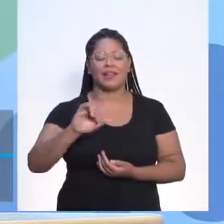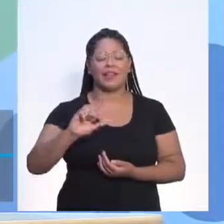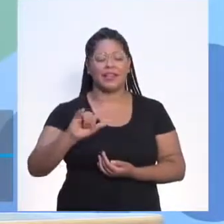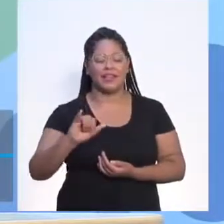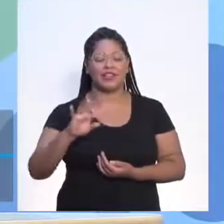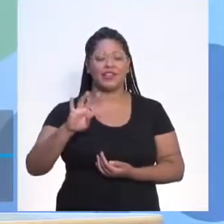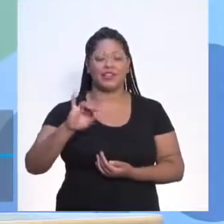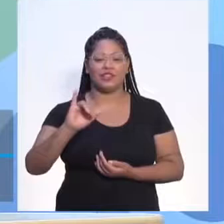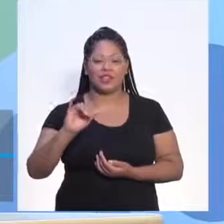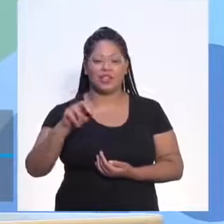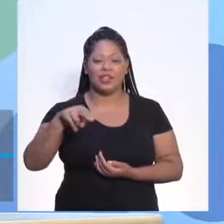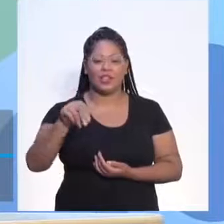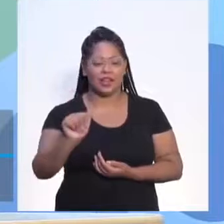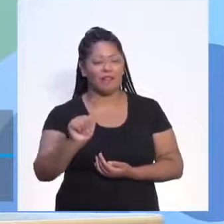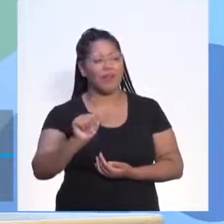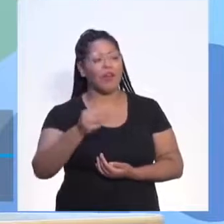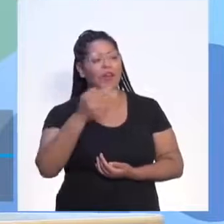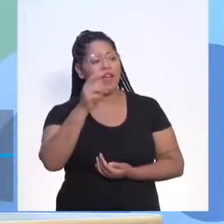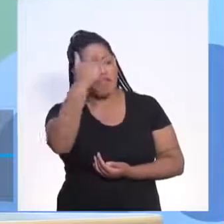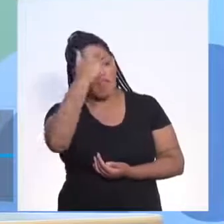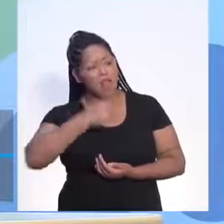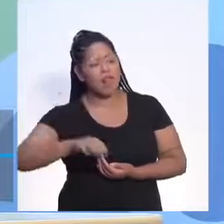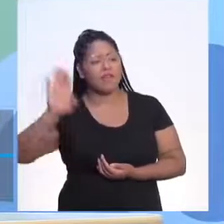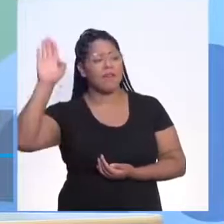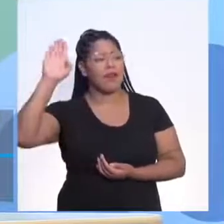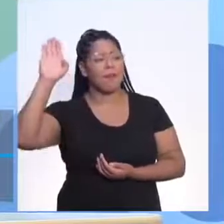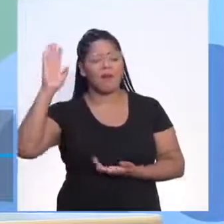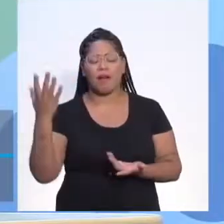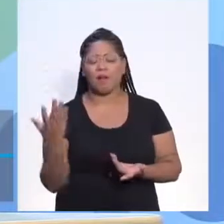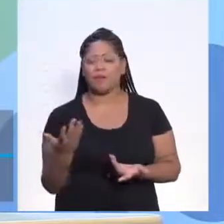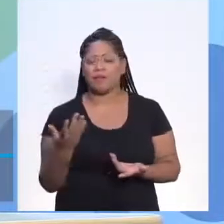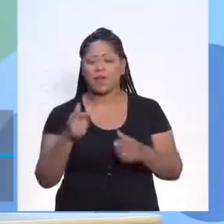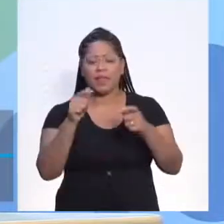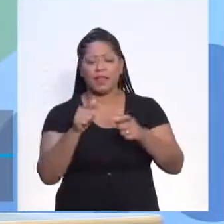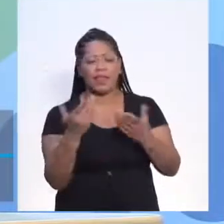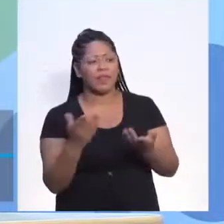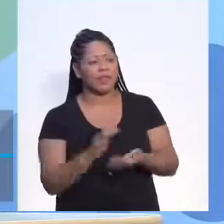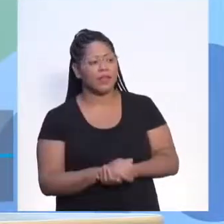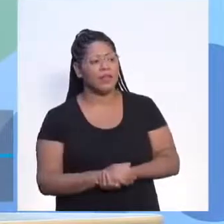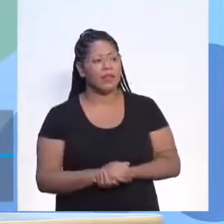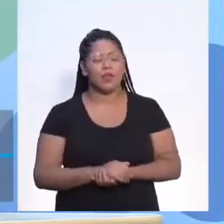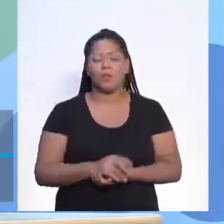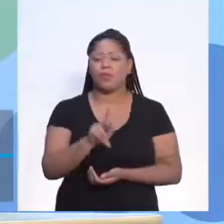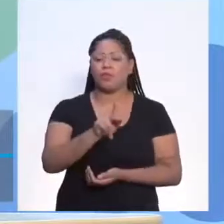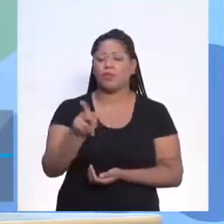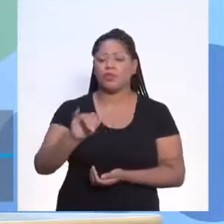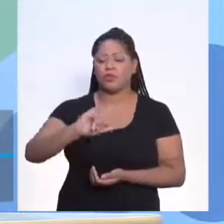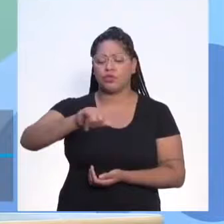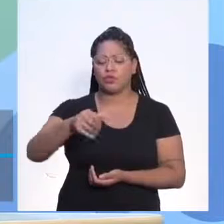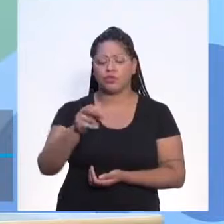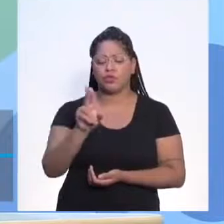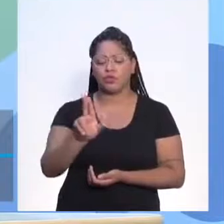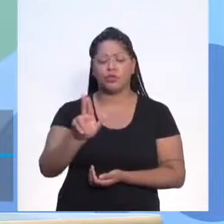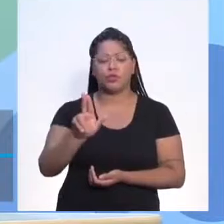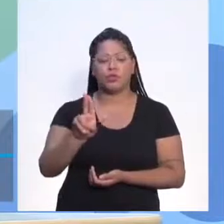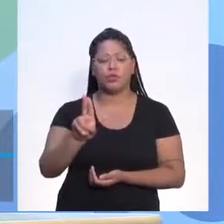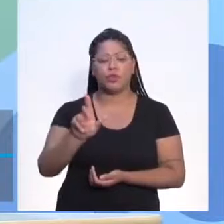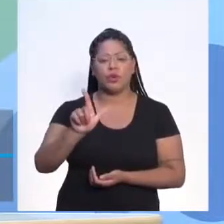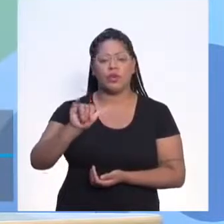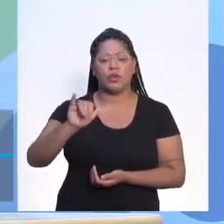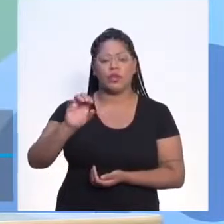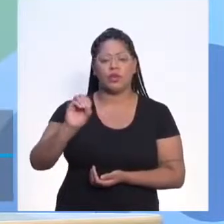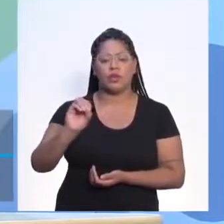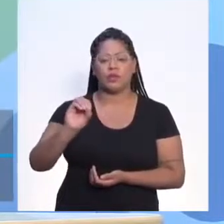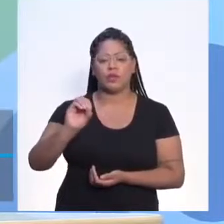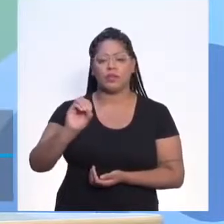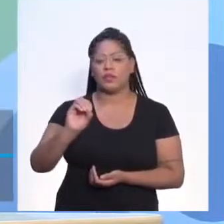quero, adoro inovação, a Pro Cláudia falando conosco, né? O professor Júlio César, a professora Maria dizendo, vai lá, professor Júlio